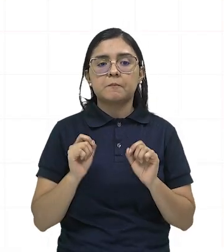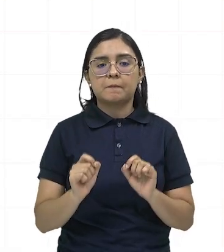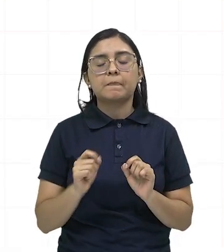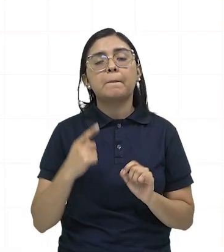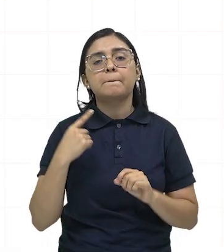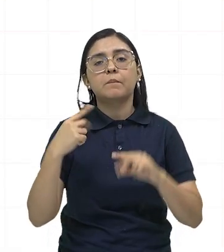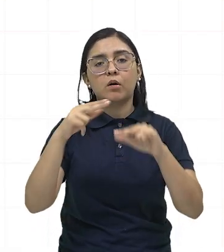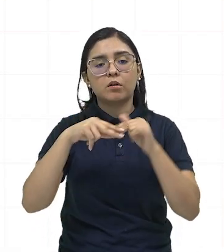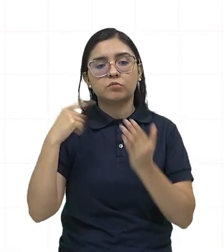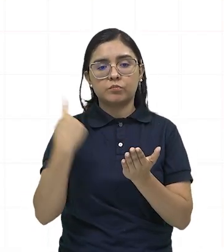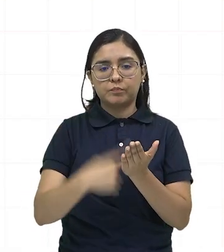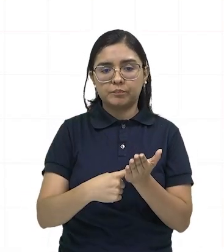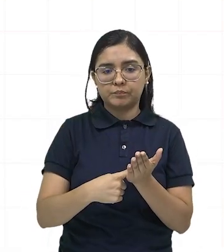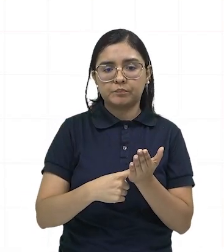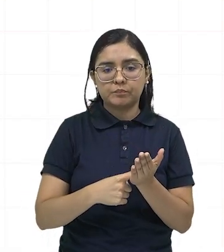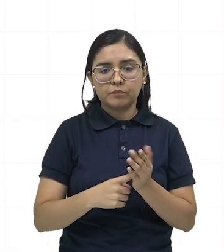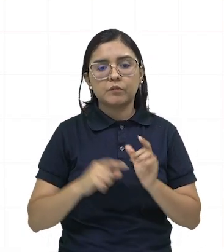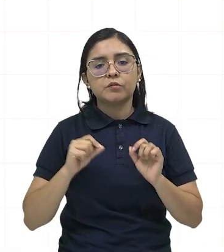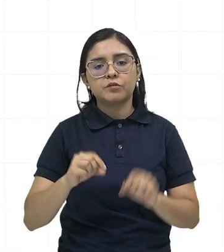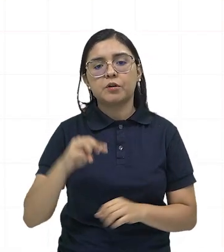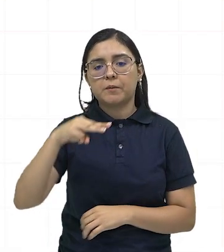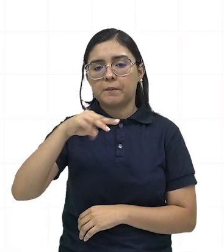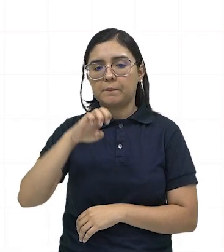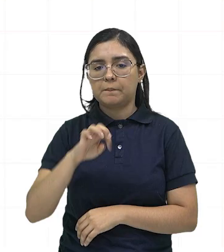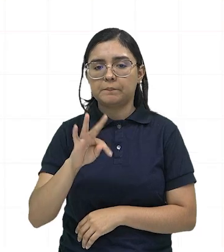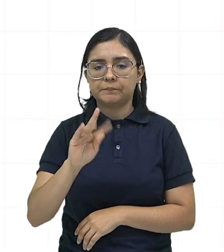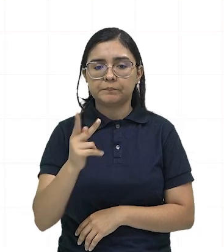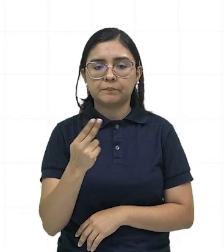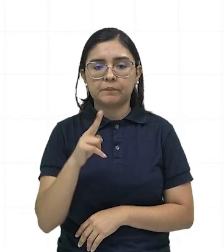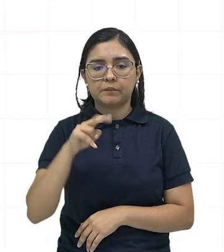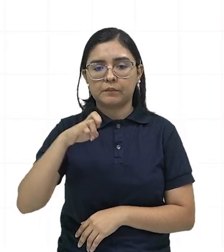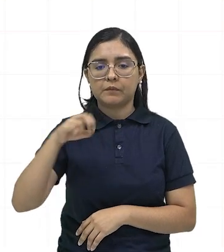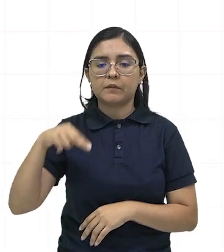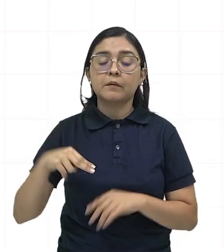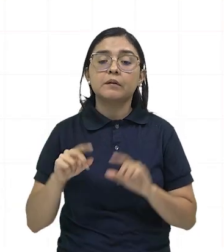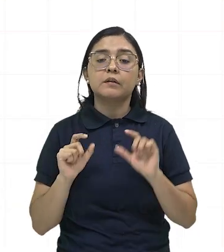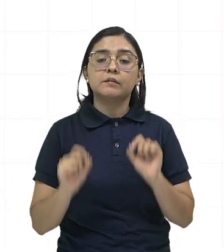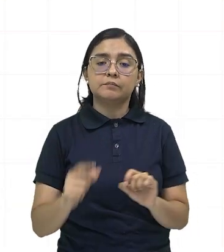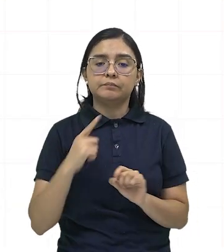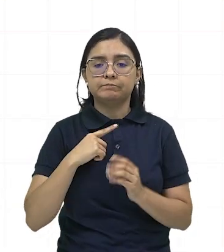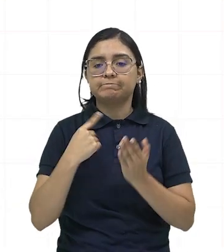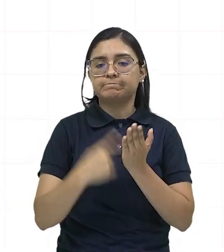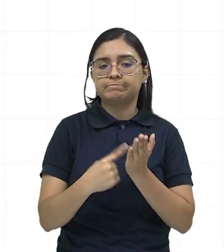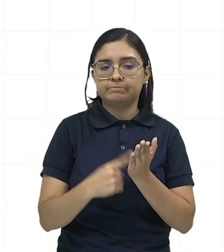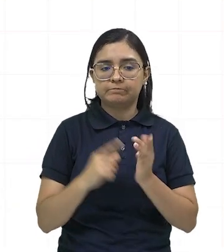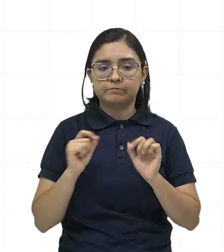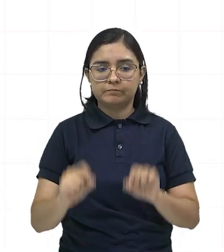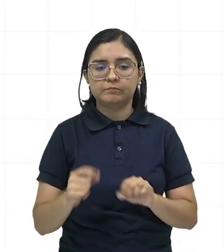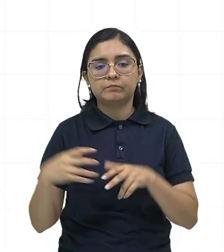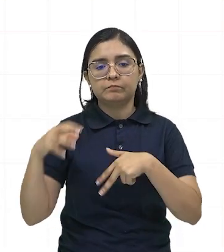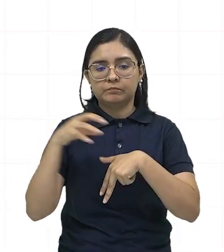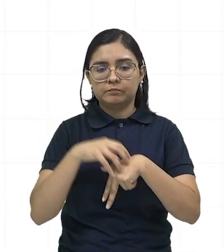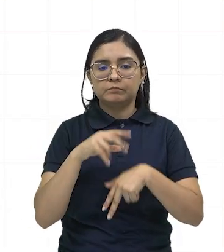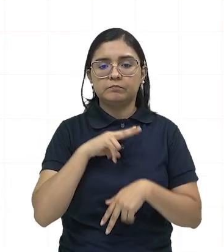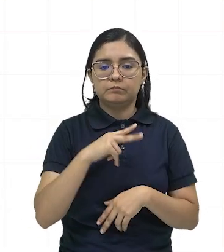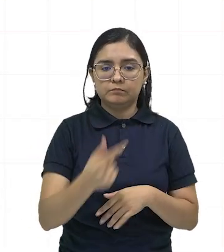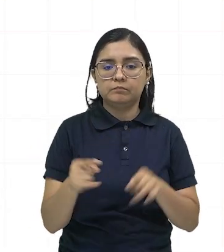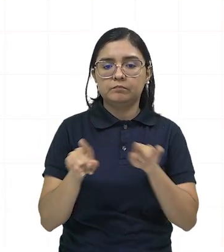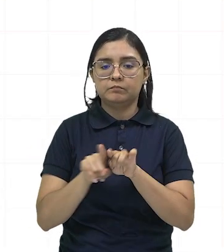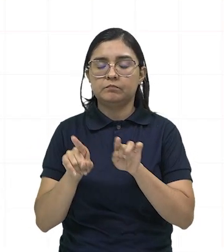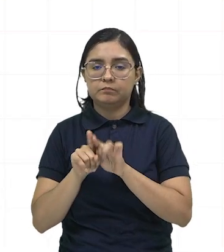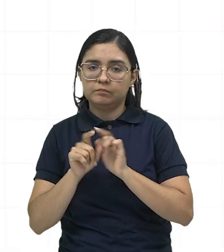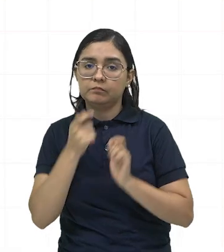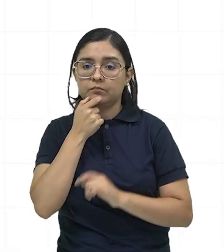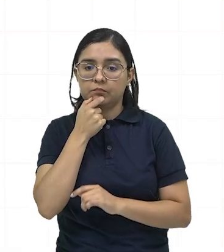um acordo, Tratado de Methuen, firmado entre a coroa portuguesa e o reino inglês, a fim de manter